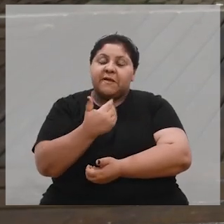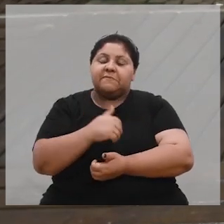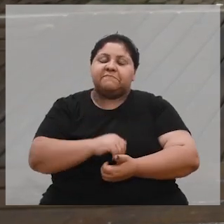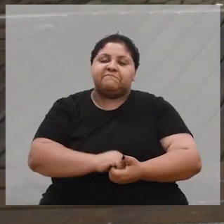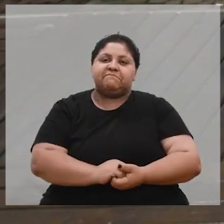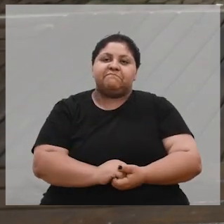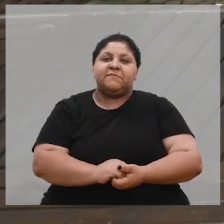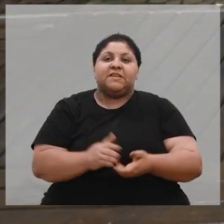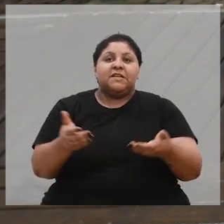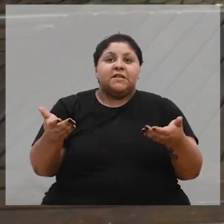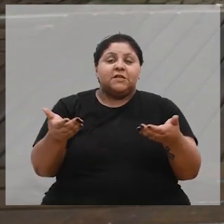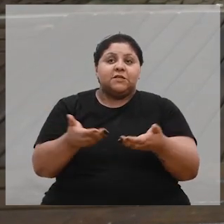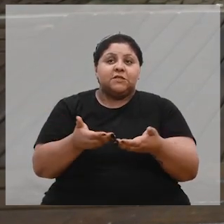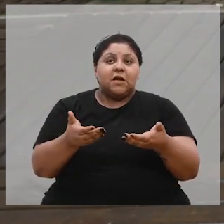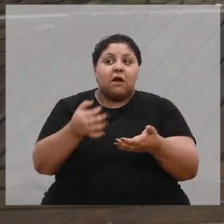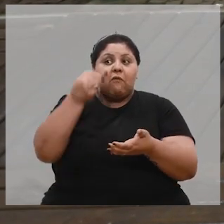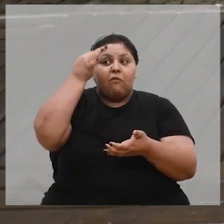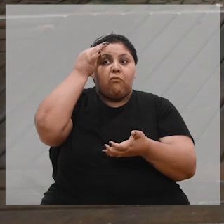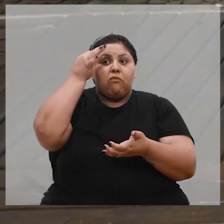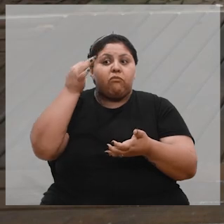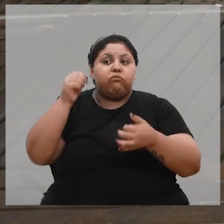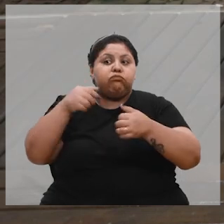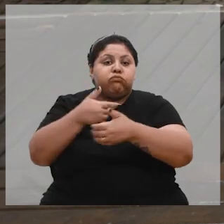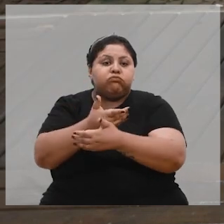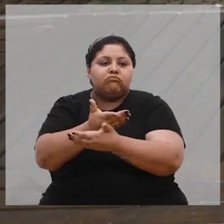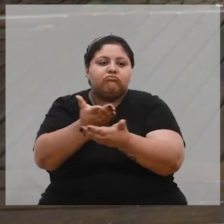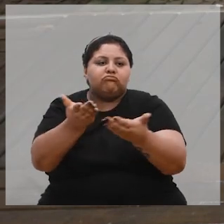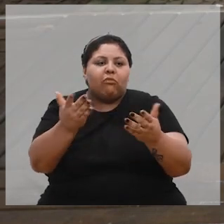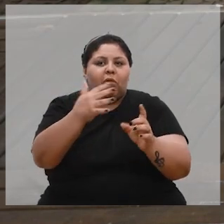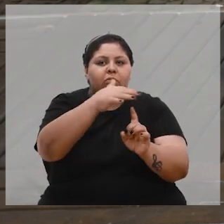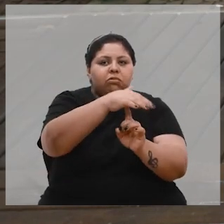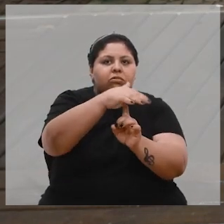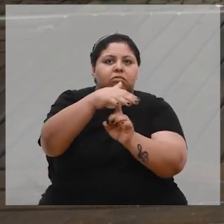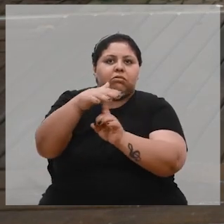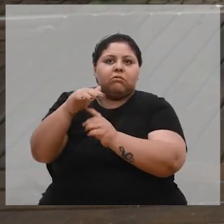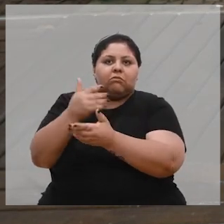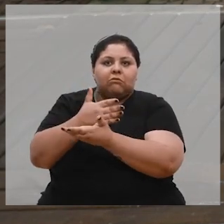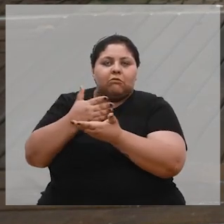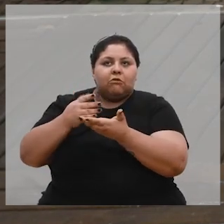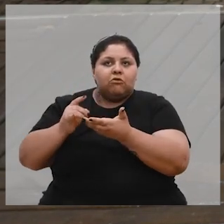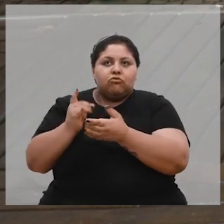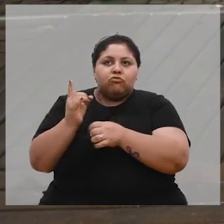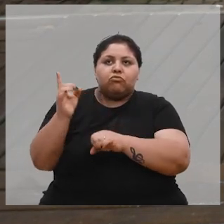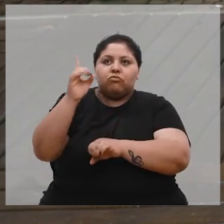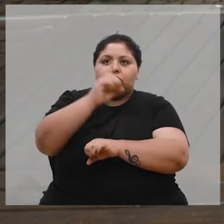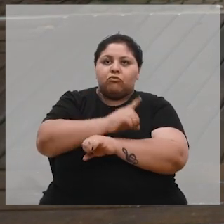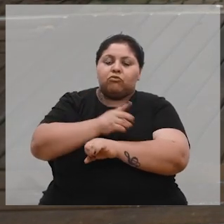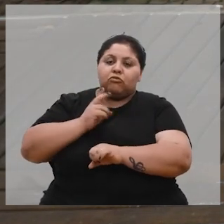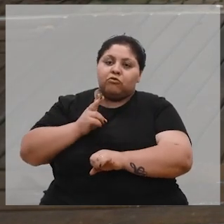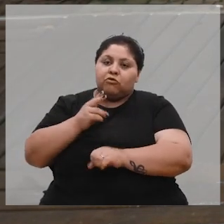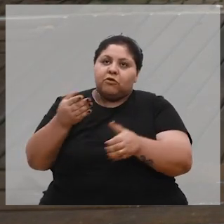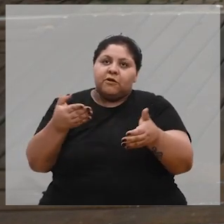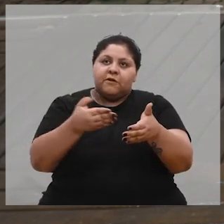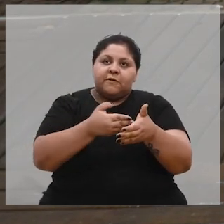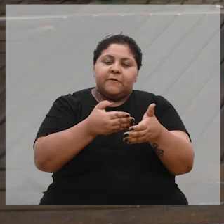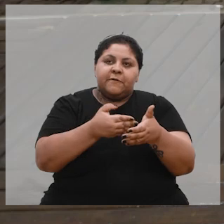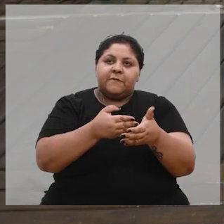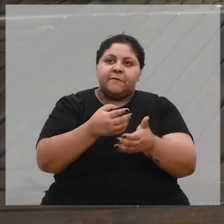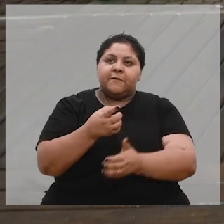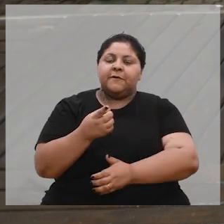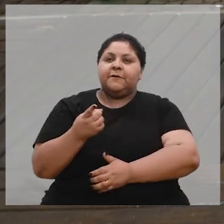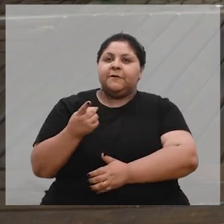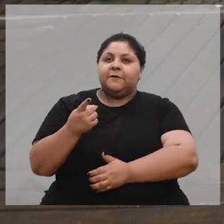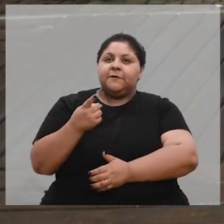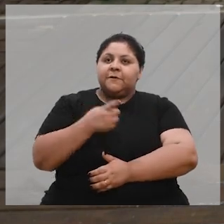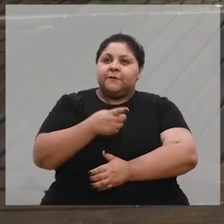que vocês já deem uma noção aqui do ambiental da própria feira, que se iniciou nos últimos dias e segue até 13 de outubro